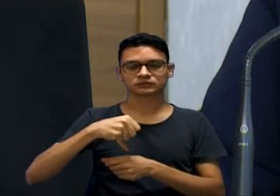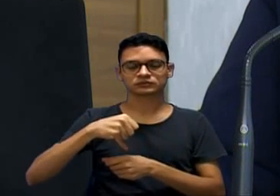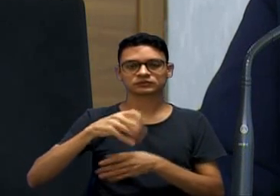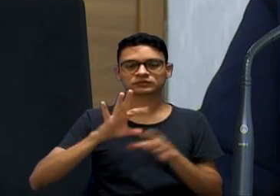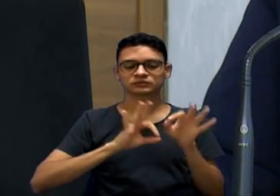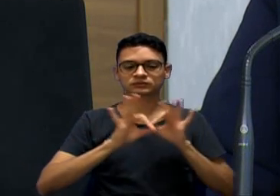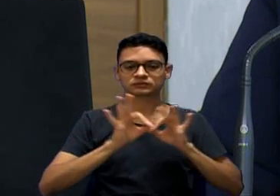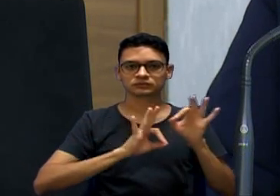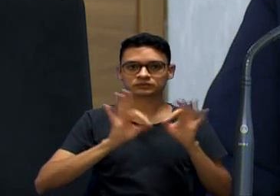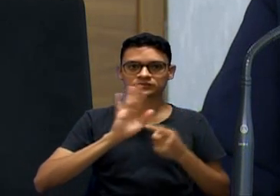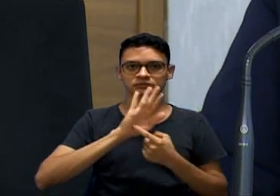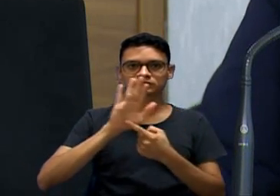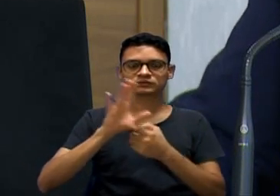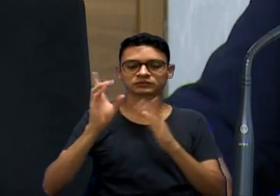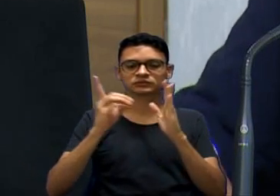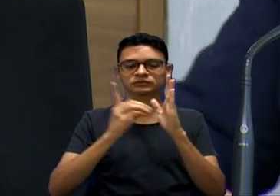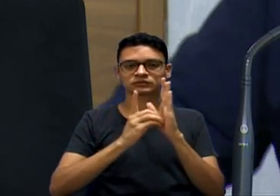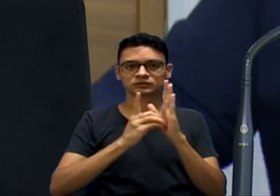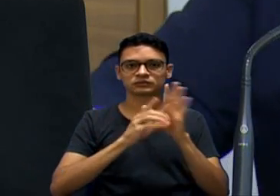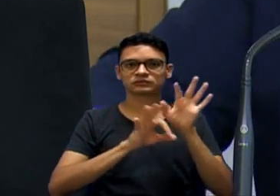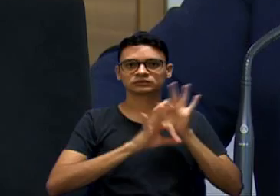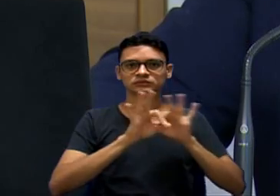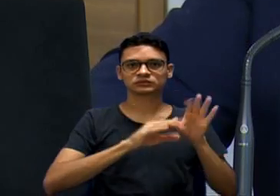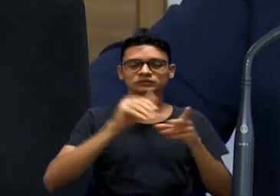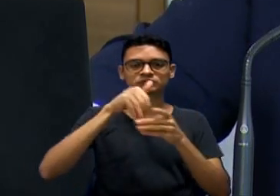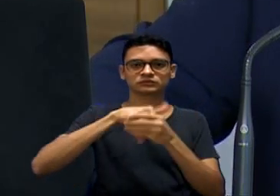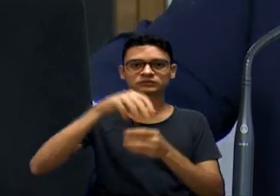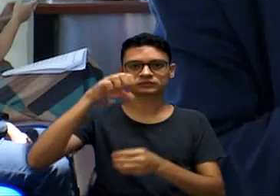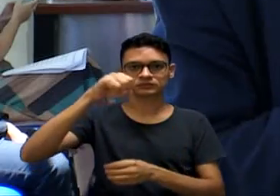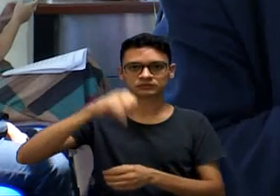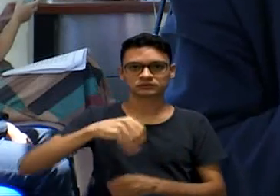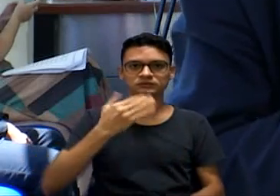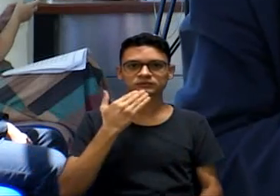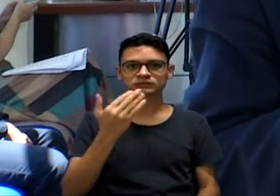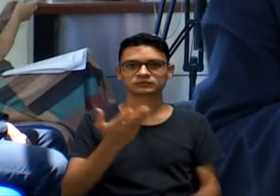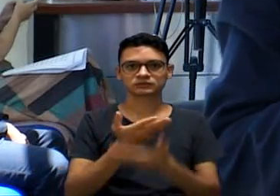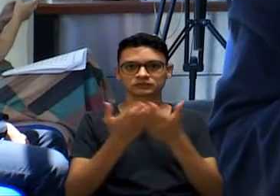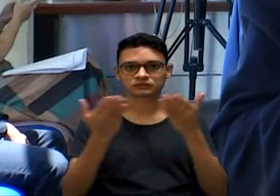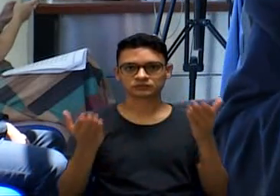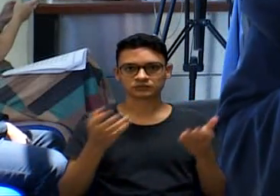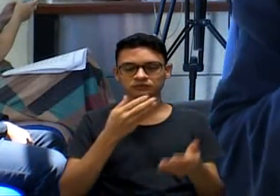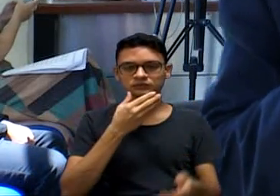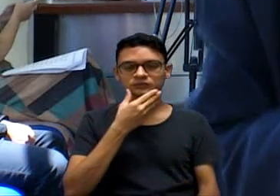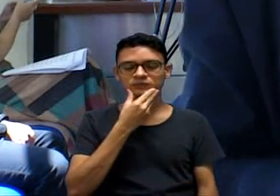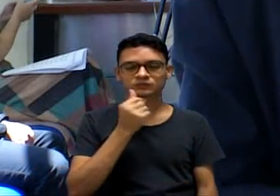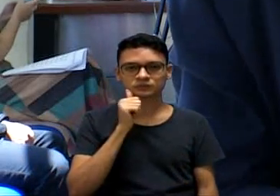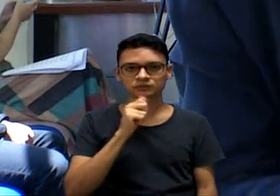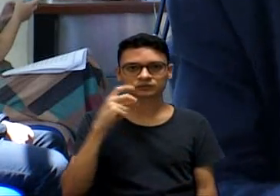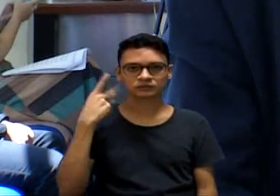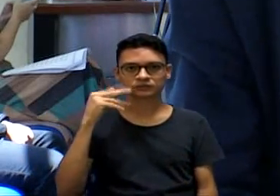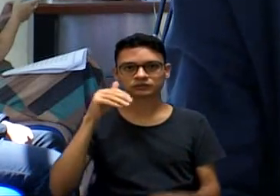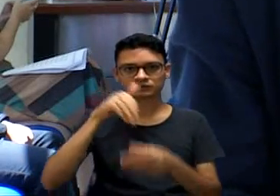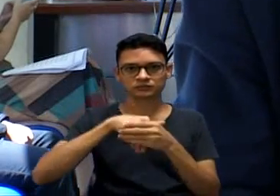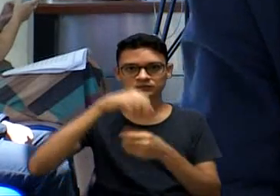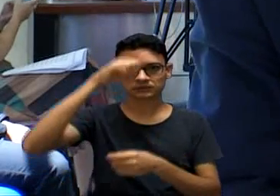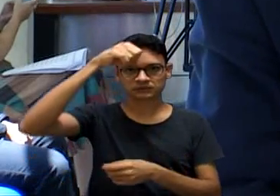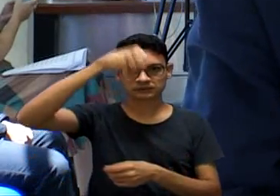do referido projeto de decreto legislativo. Sim. Solicito, senhores vereadores, que votem sim.